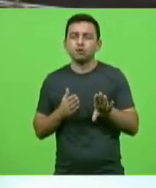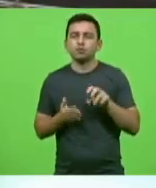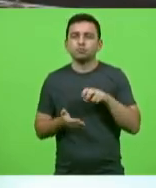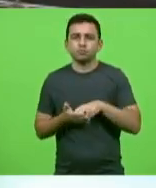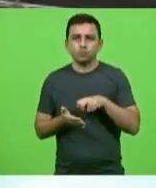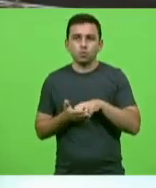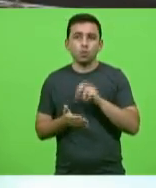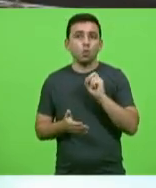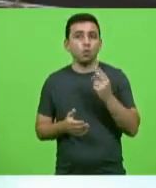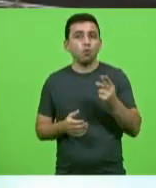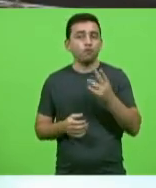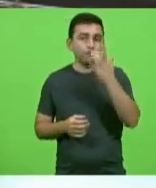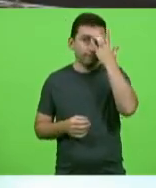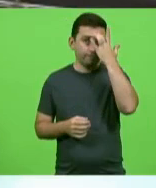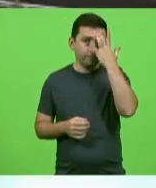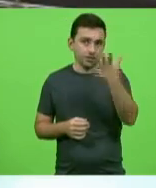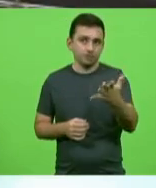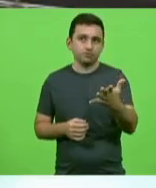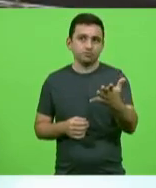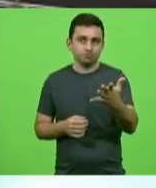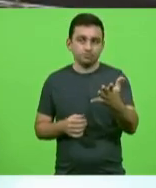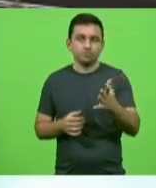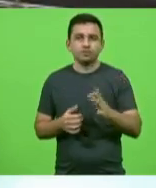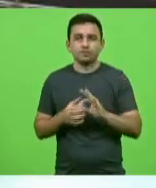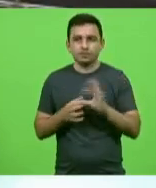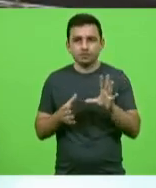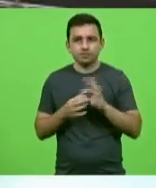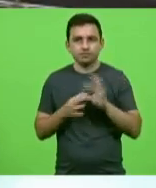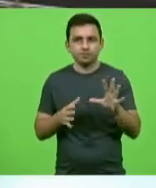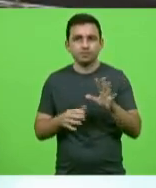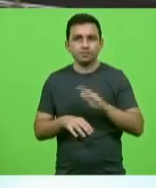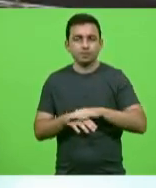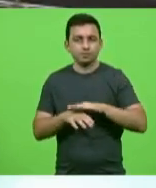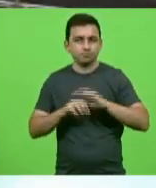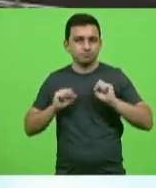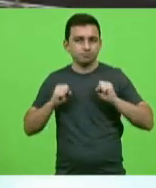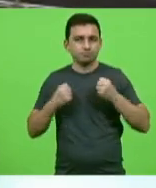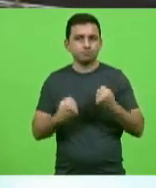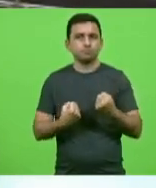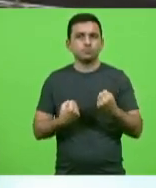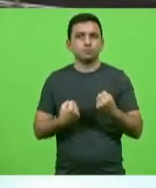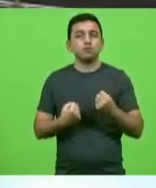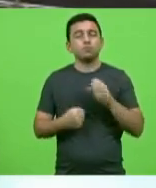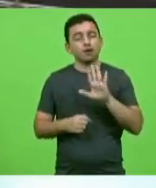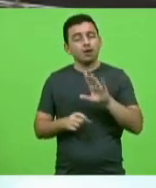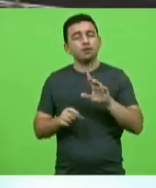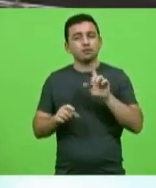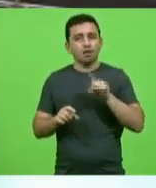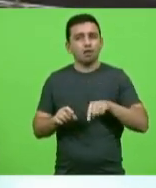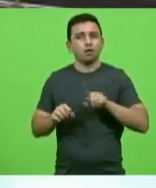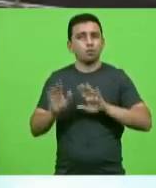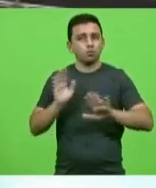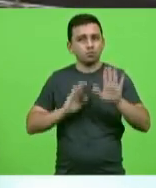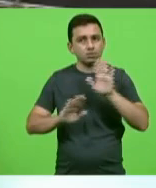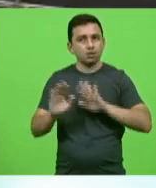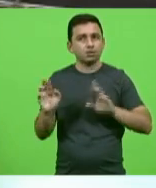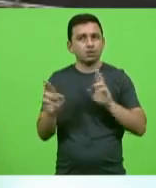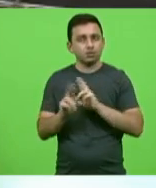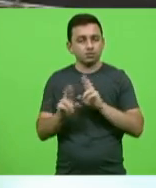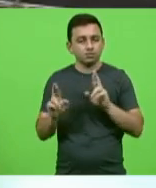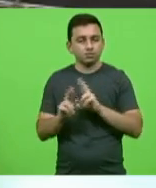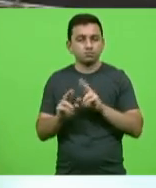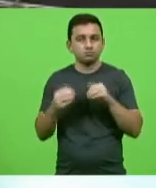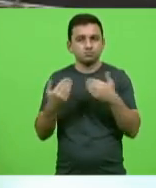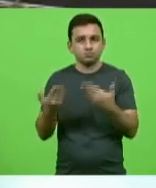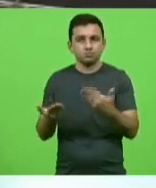ou de facilitação da atuação defensiva mas sem apenas na prudência em relação a uma questão